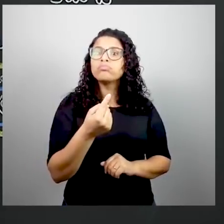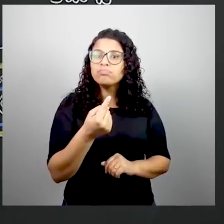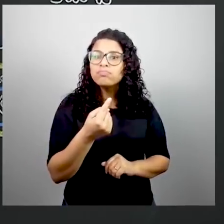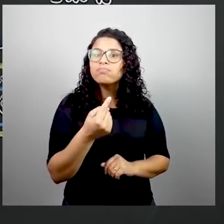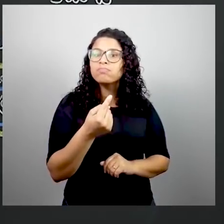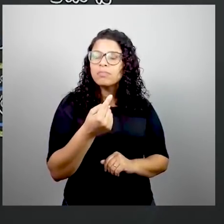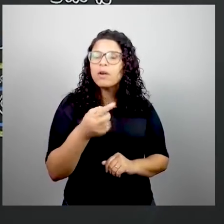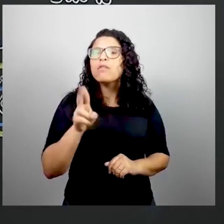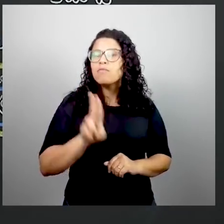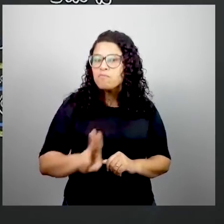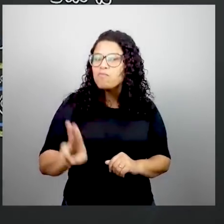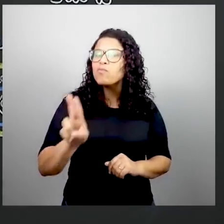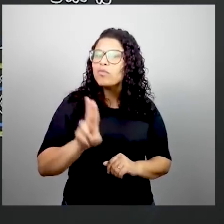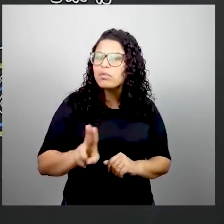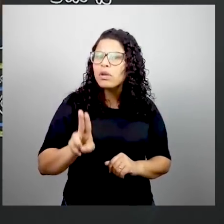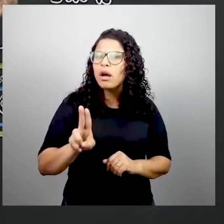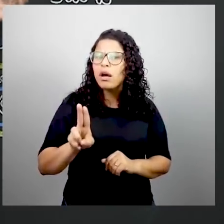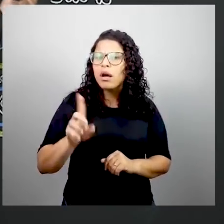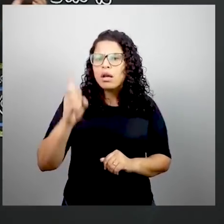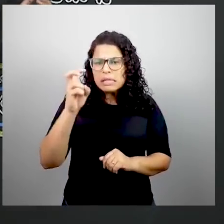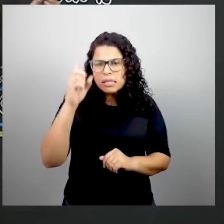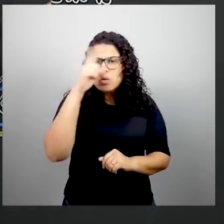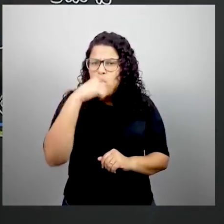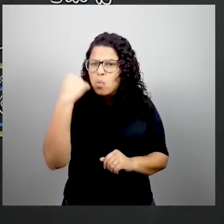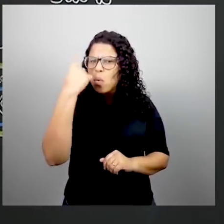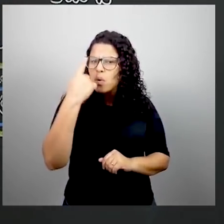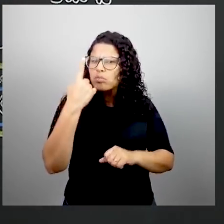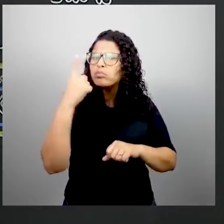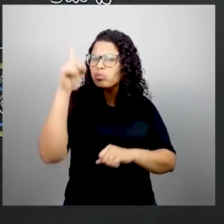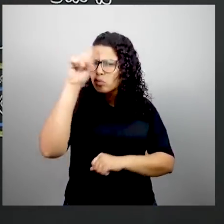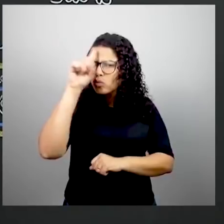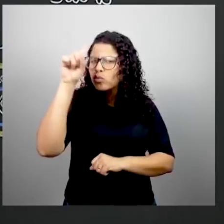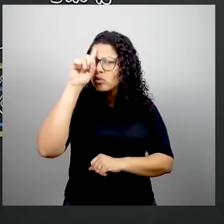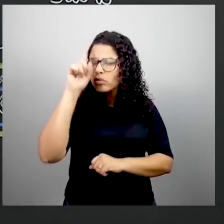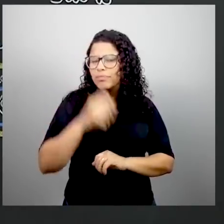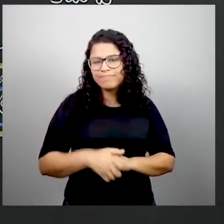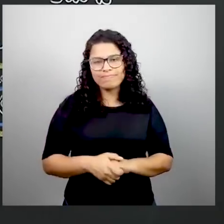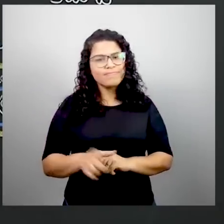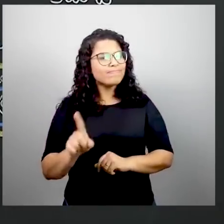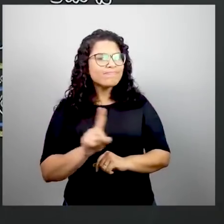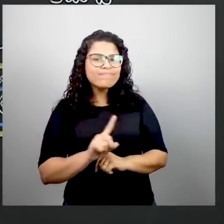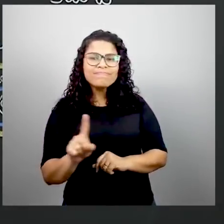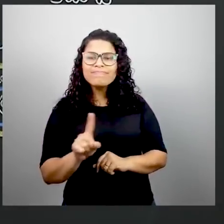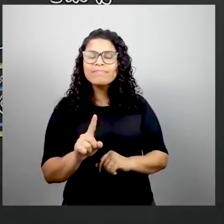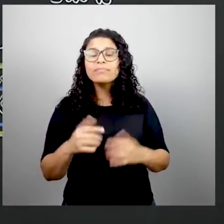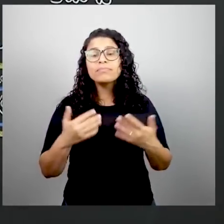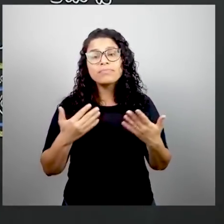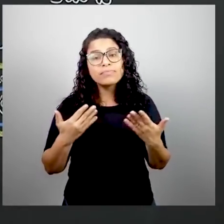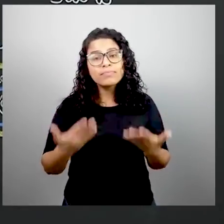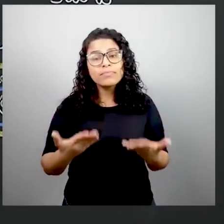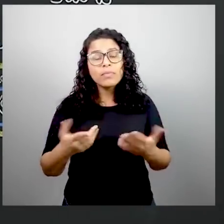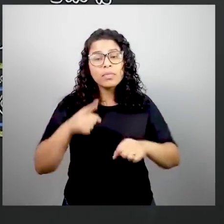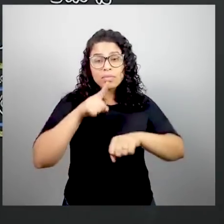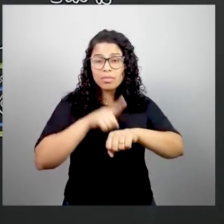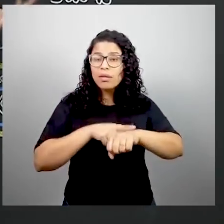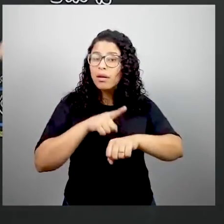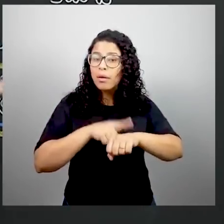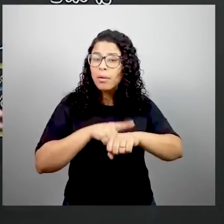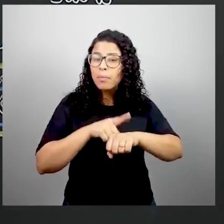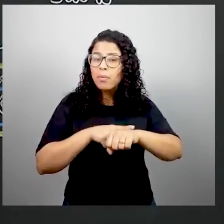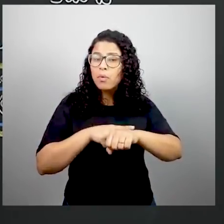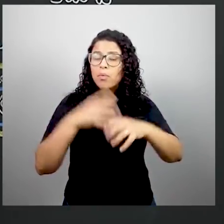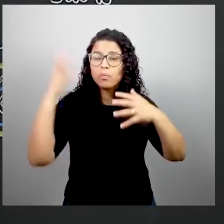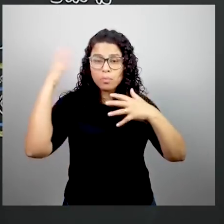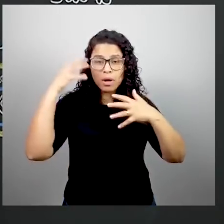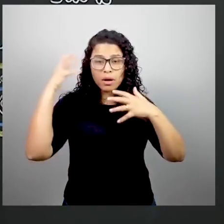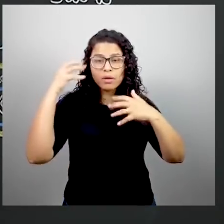coisa. Mas você vai usar o chuveiro, 5.000 watts, 5 horas por dia? Claro que não. Então, assim, o tempo desse